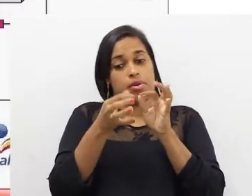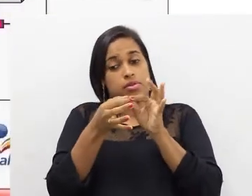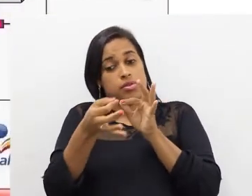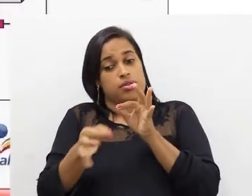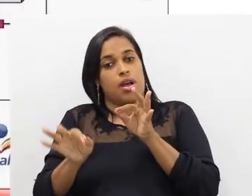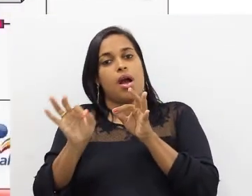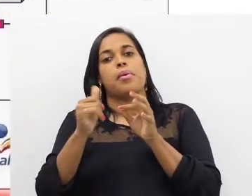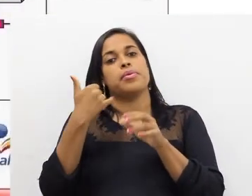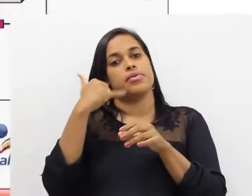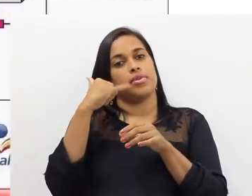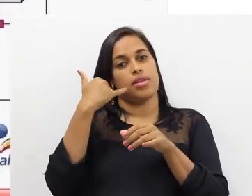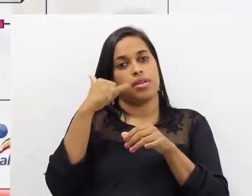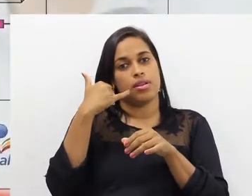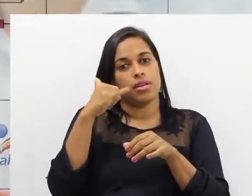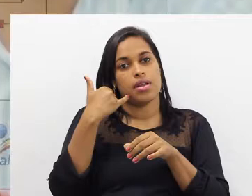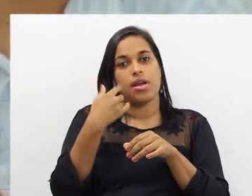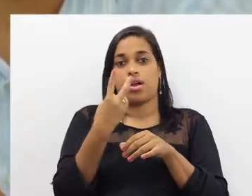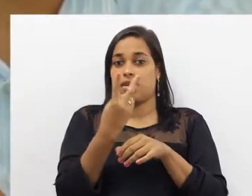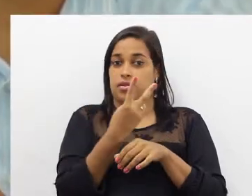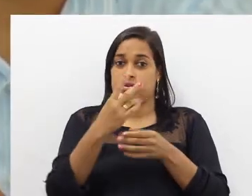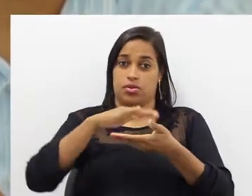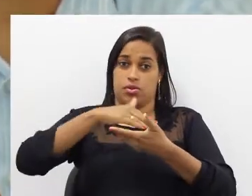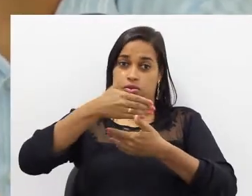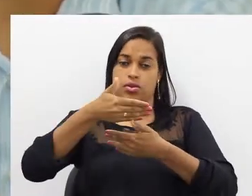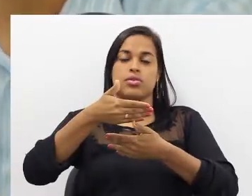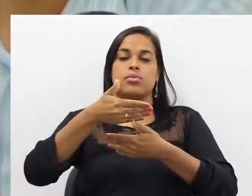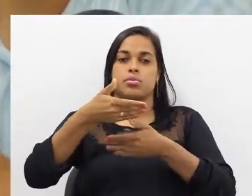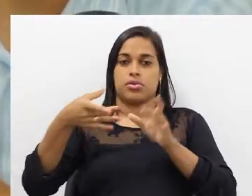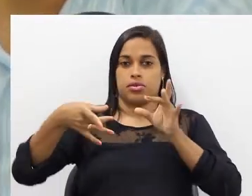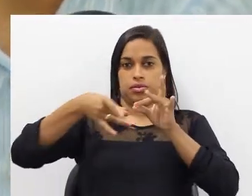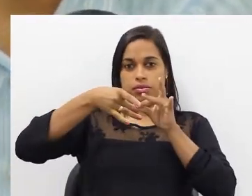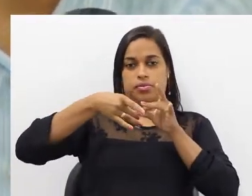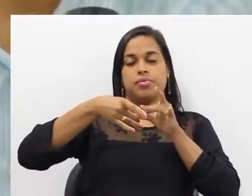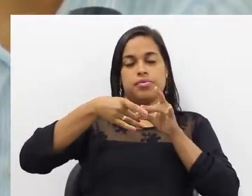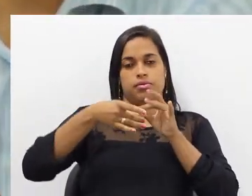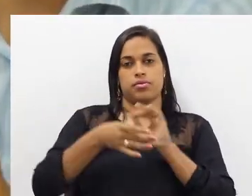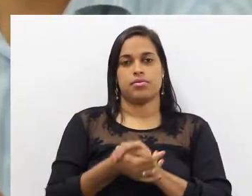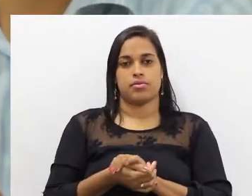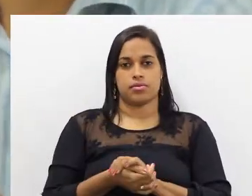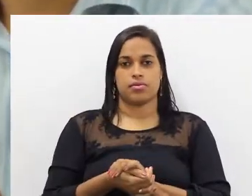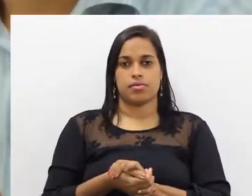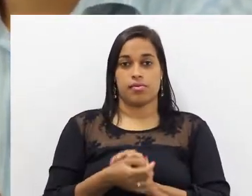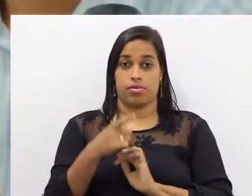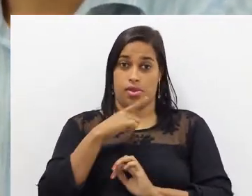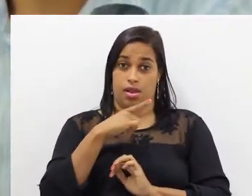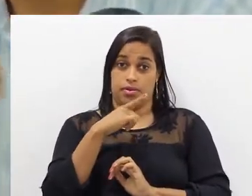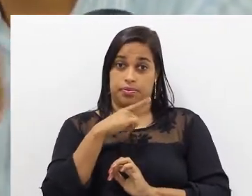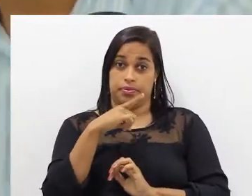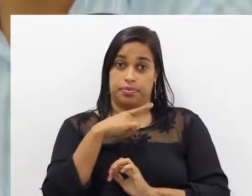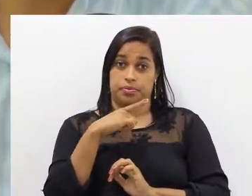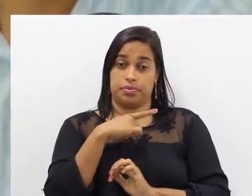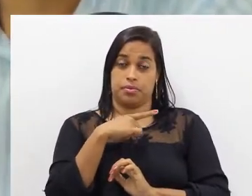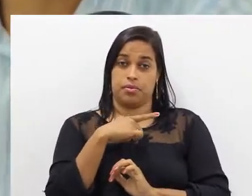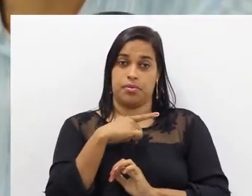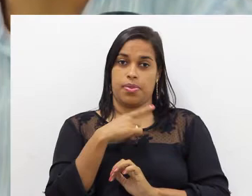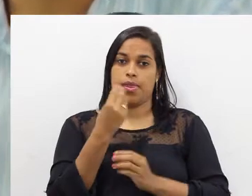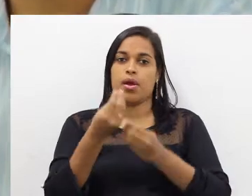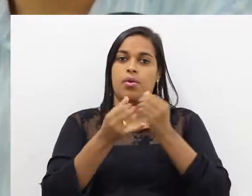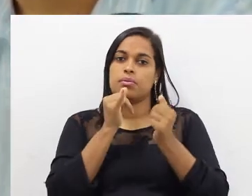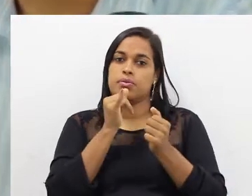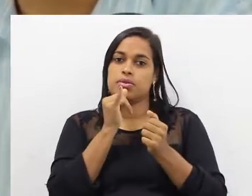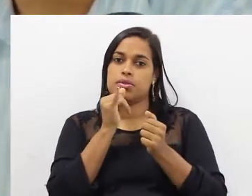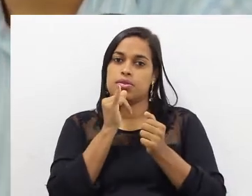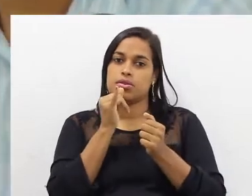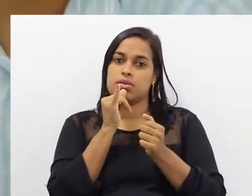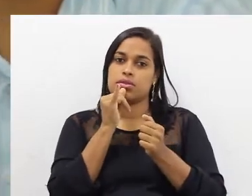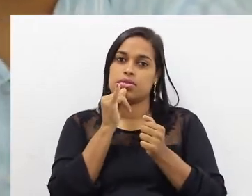celular, pode ser dois notebooks se comunicando. Tá? Quando eu tenho um meio de transmissão, esse link